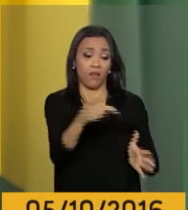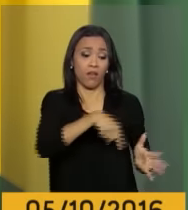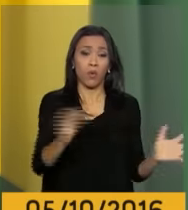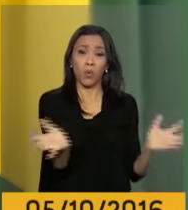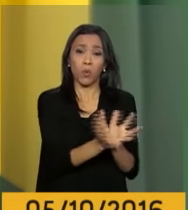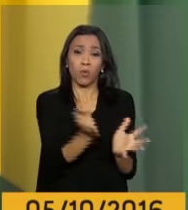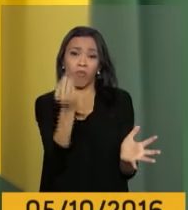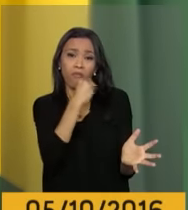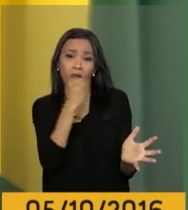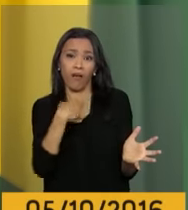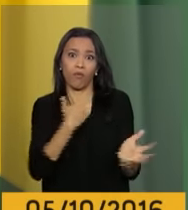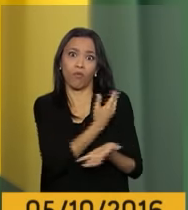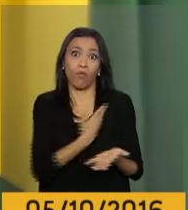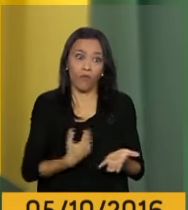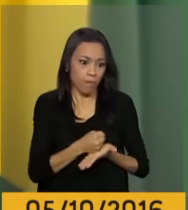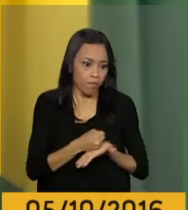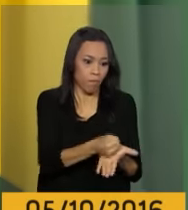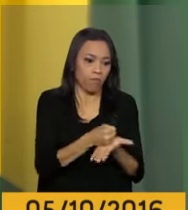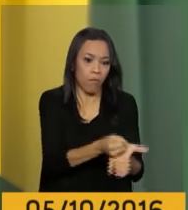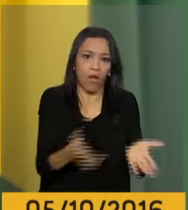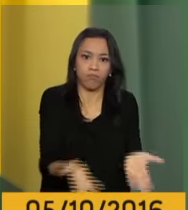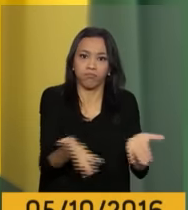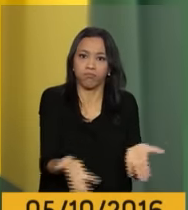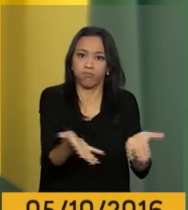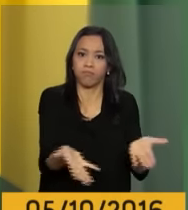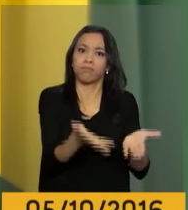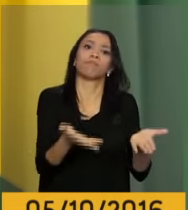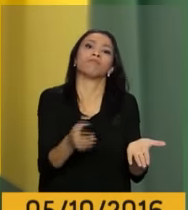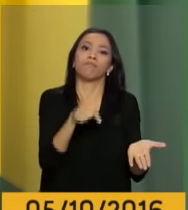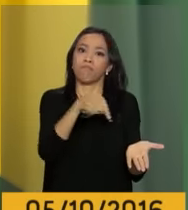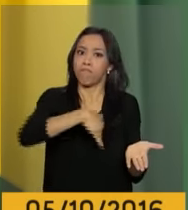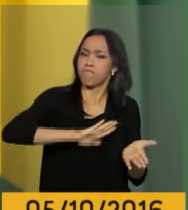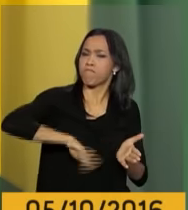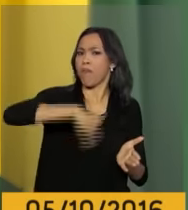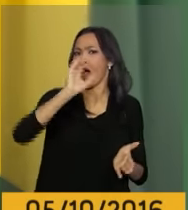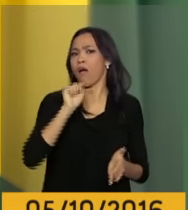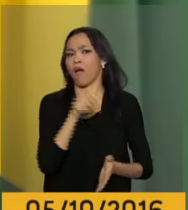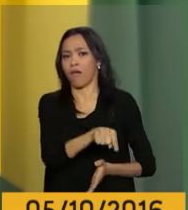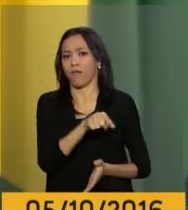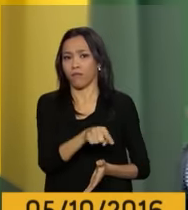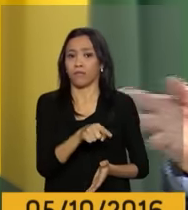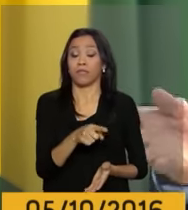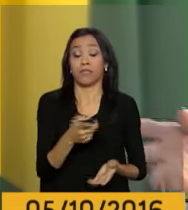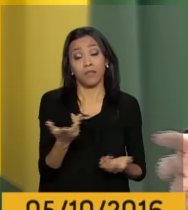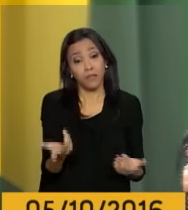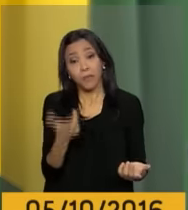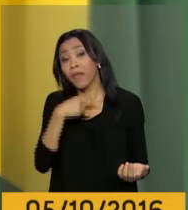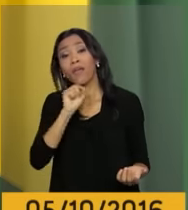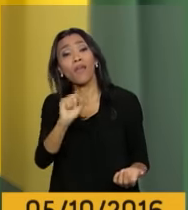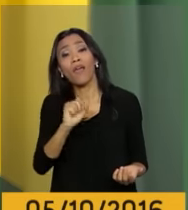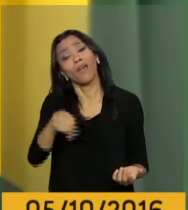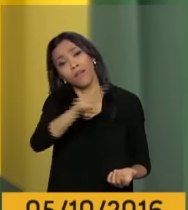frágeis. E entre os segmentos mais frágeis, inscreve-se, sem dúvida, aqueles que estão na